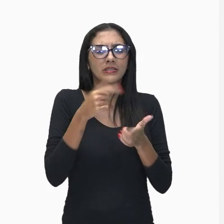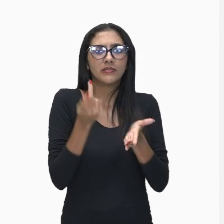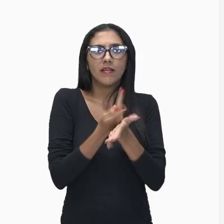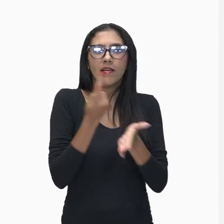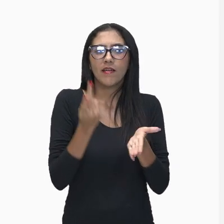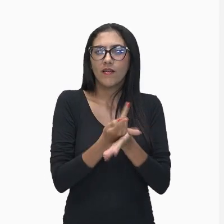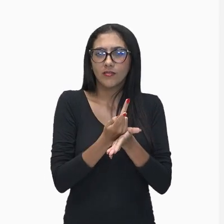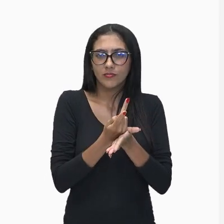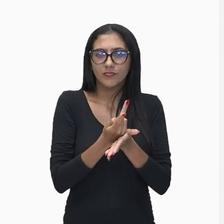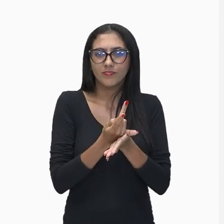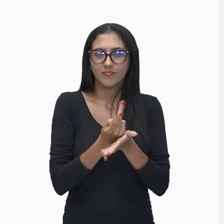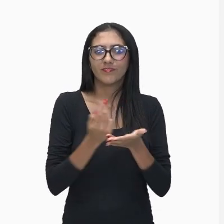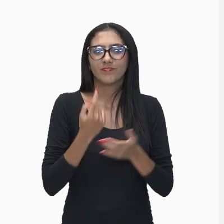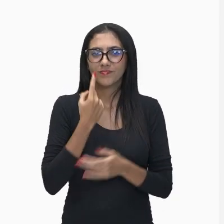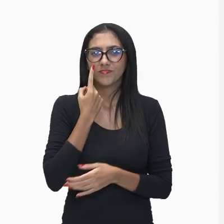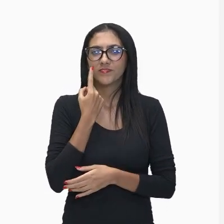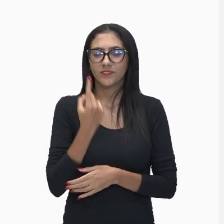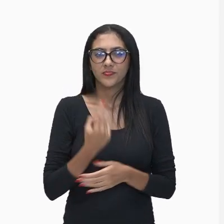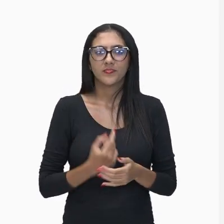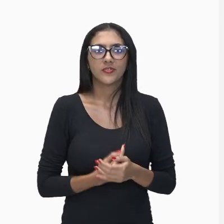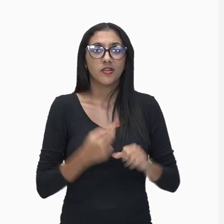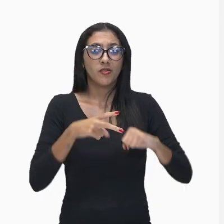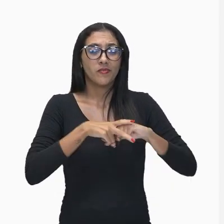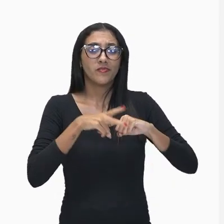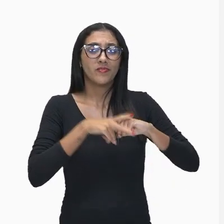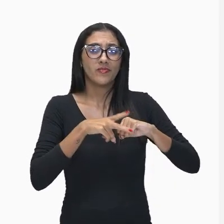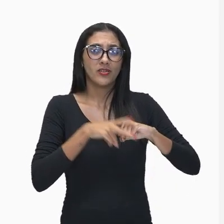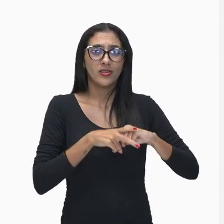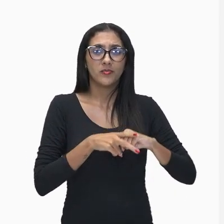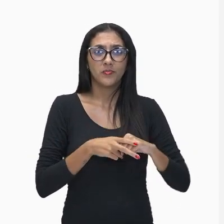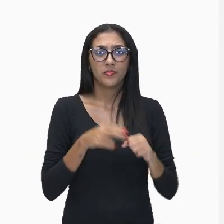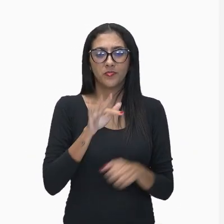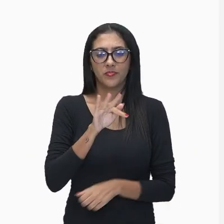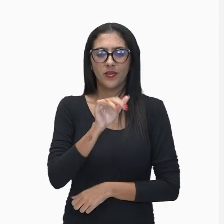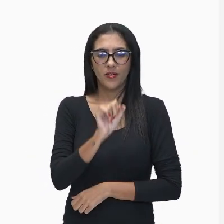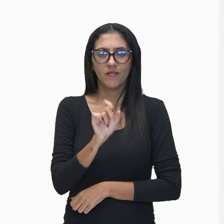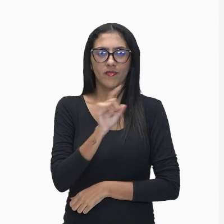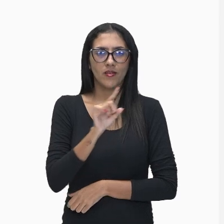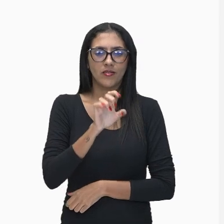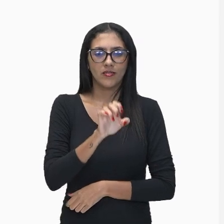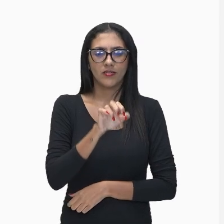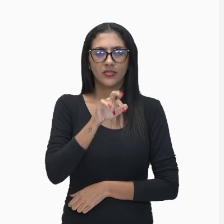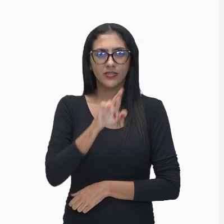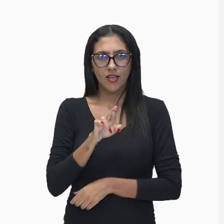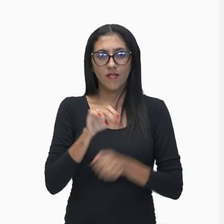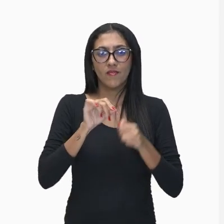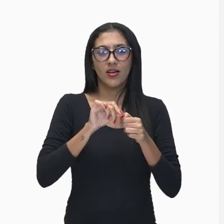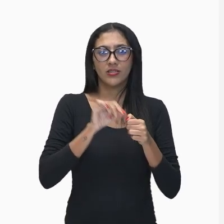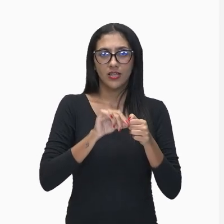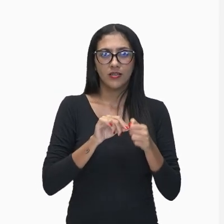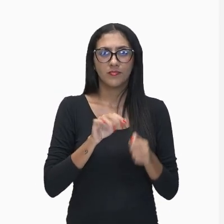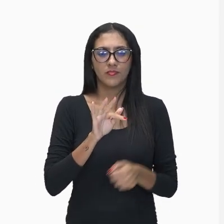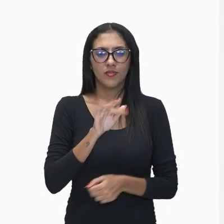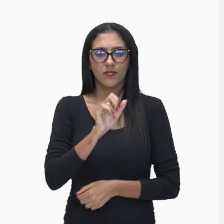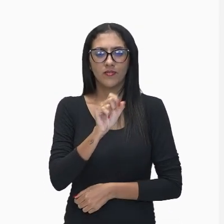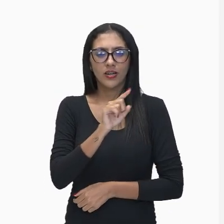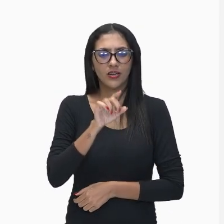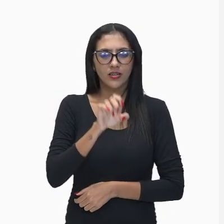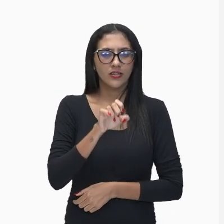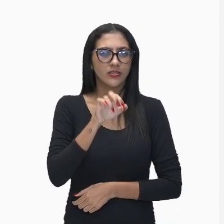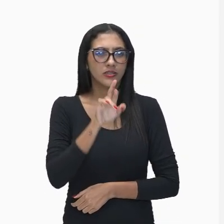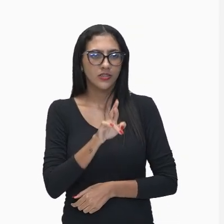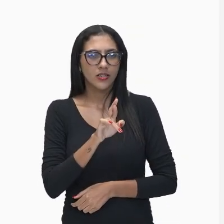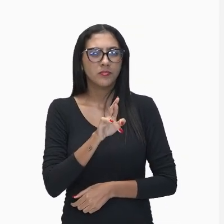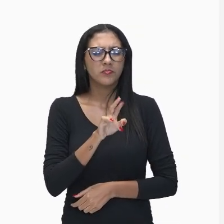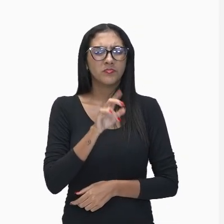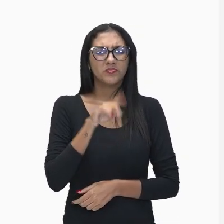Observem que o problema, gente, é o verbo fazer. Perceba que o verbo fazer, na indicação de tempo